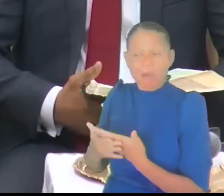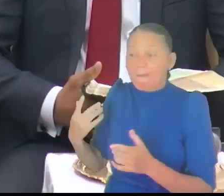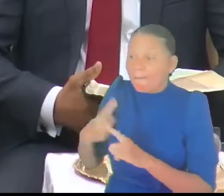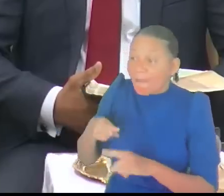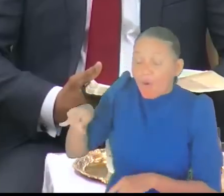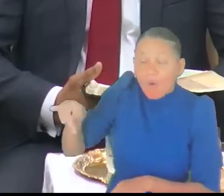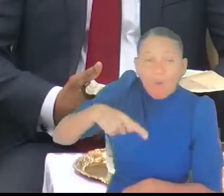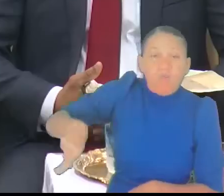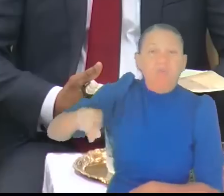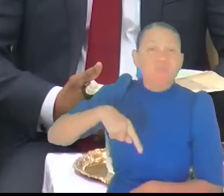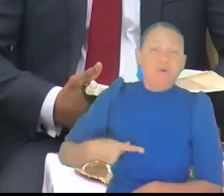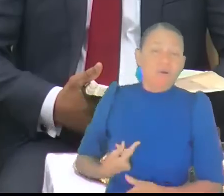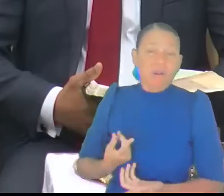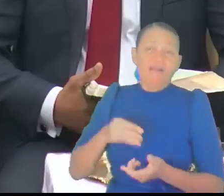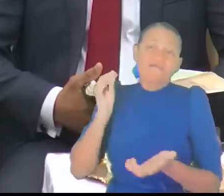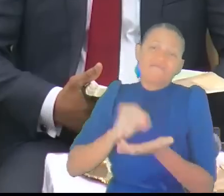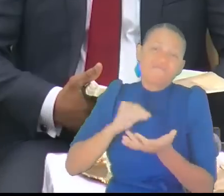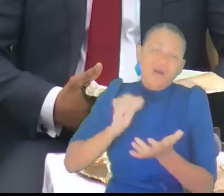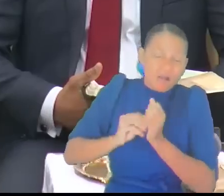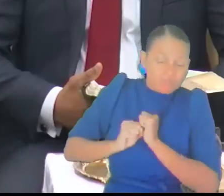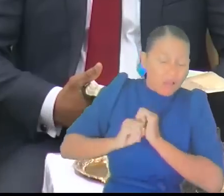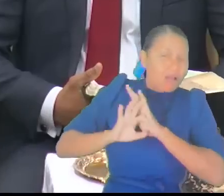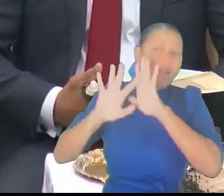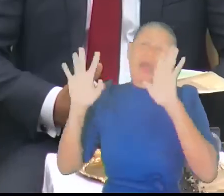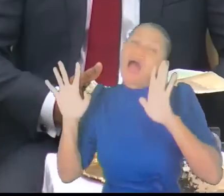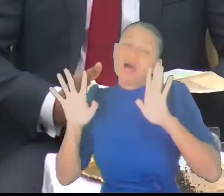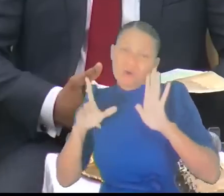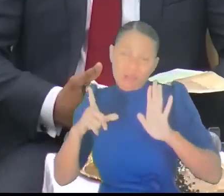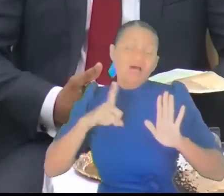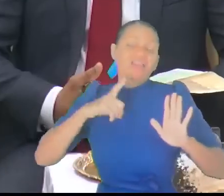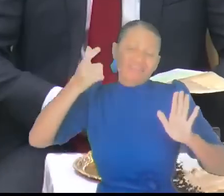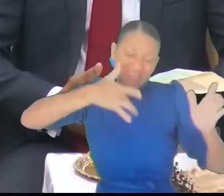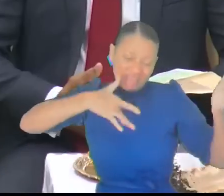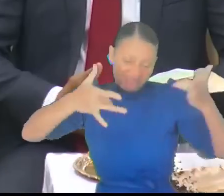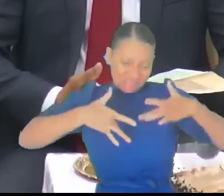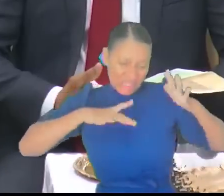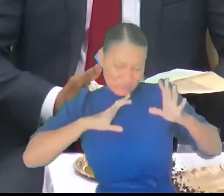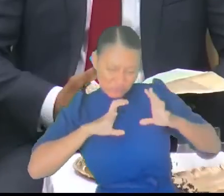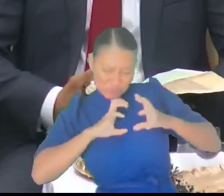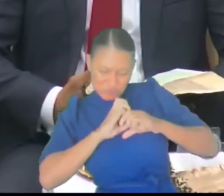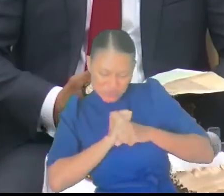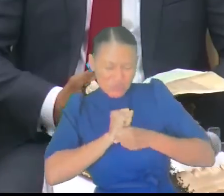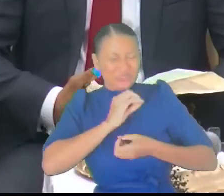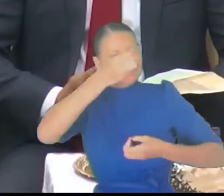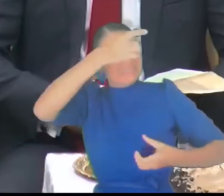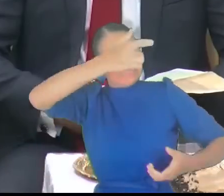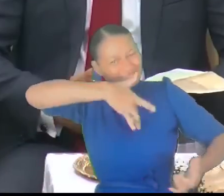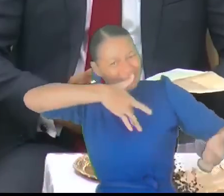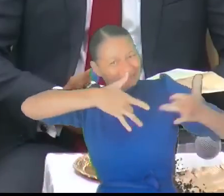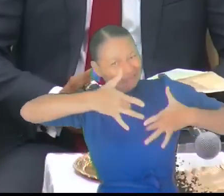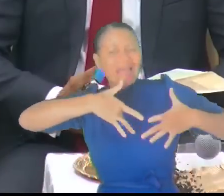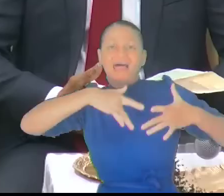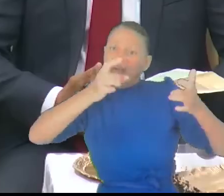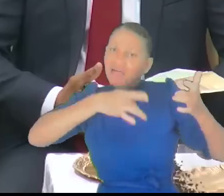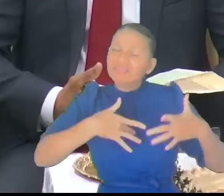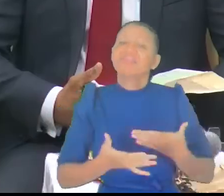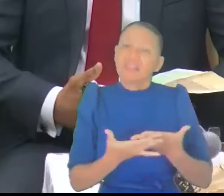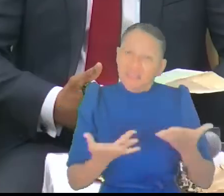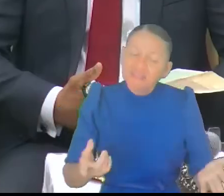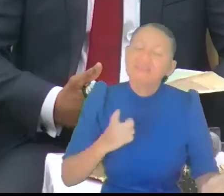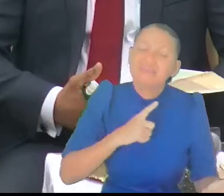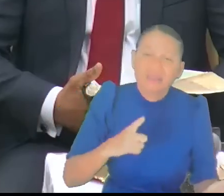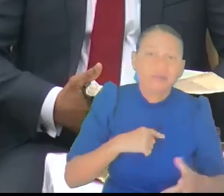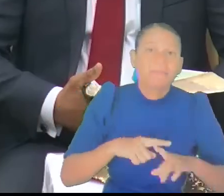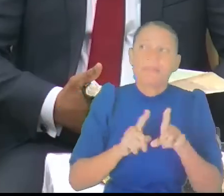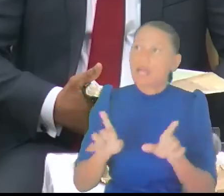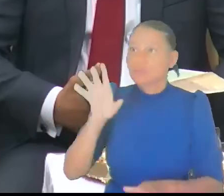está pouca. Ele saiu das trevas, mas ainda tem mescla de treva. E ainda tem, mas